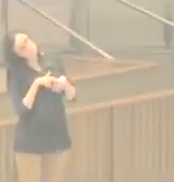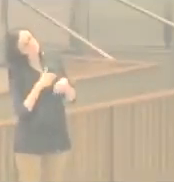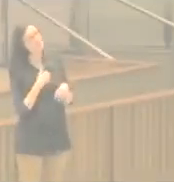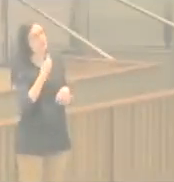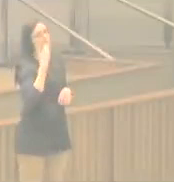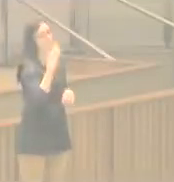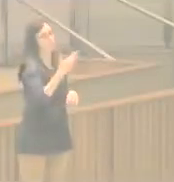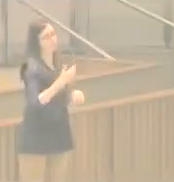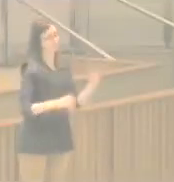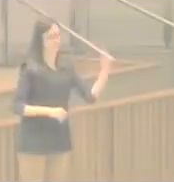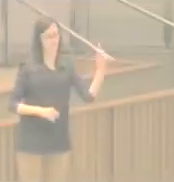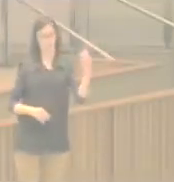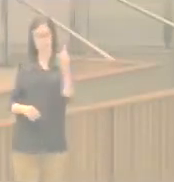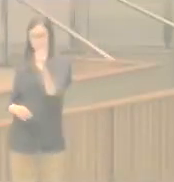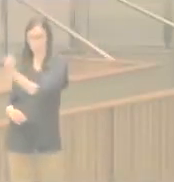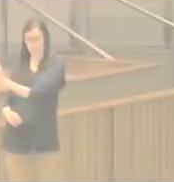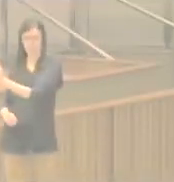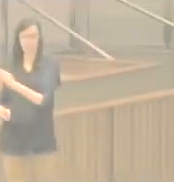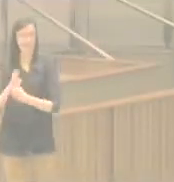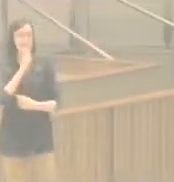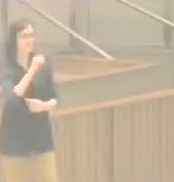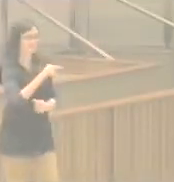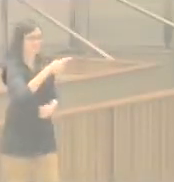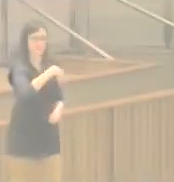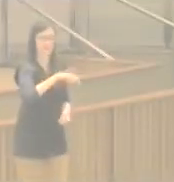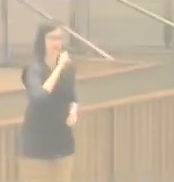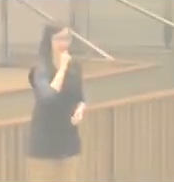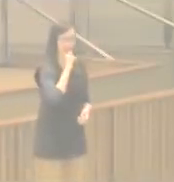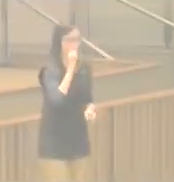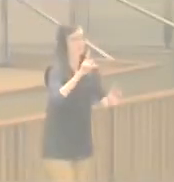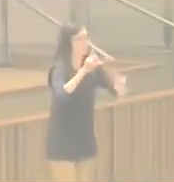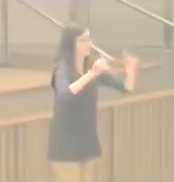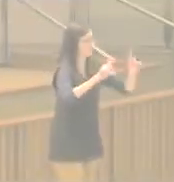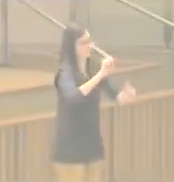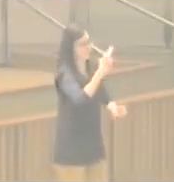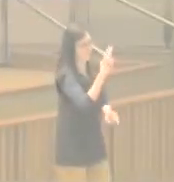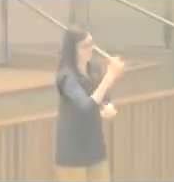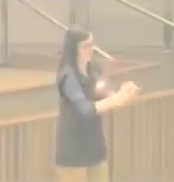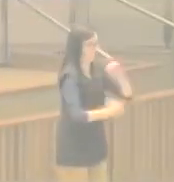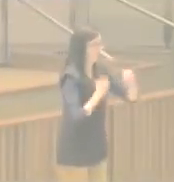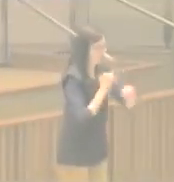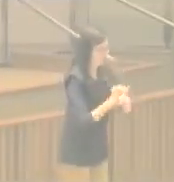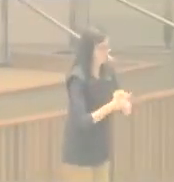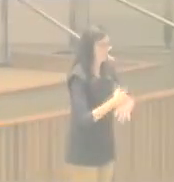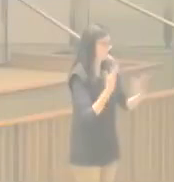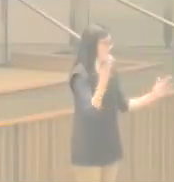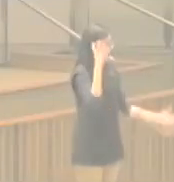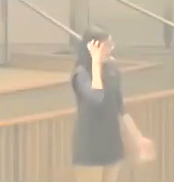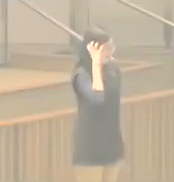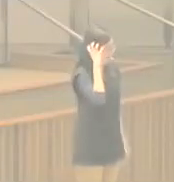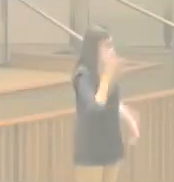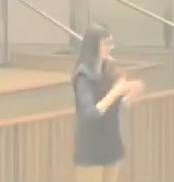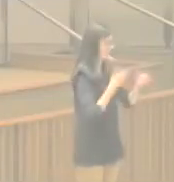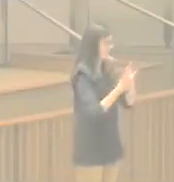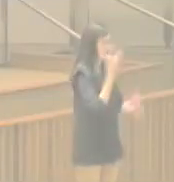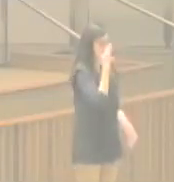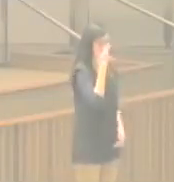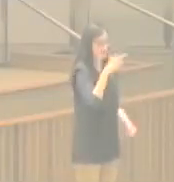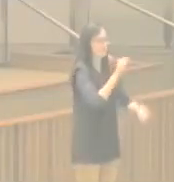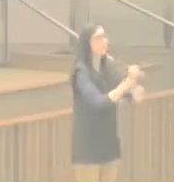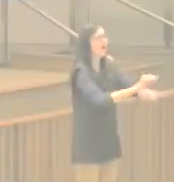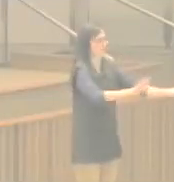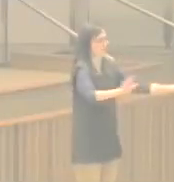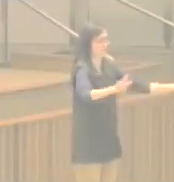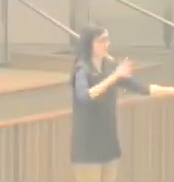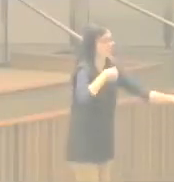aqui na frente. Se você não está aqui, está ouvindo pela internet, pelo rádio, pela televisão, para tudo